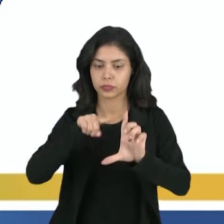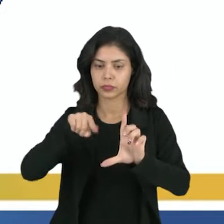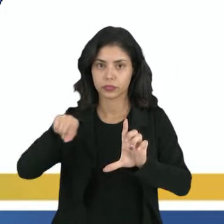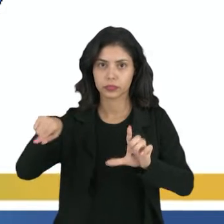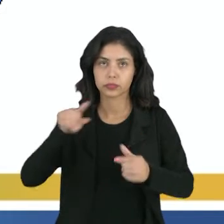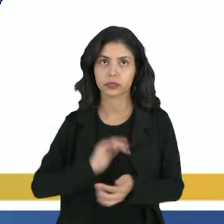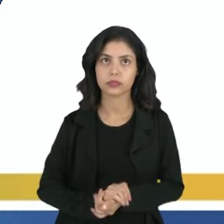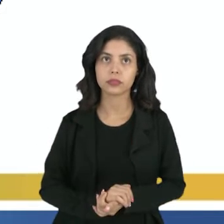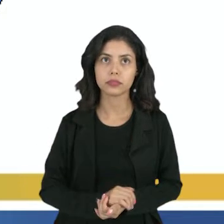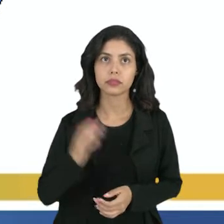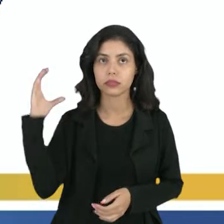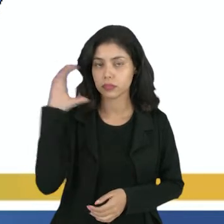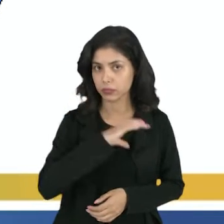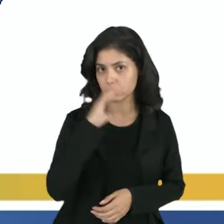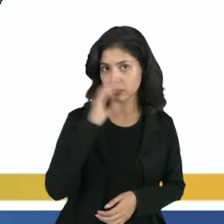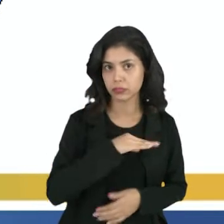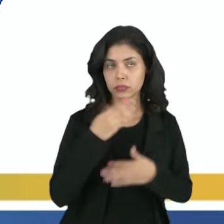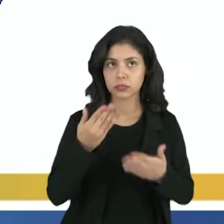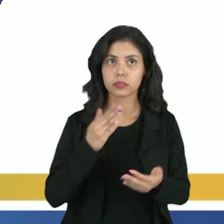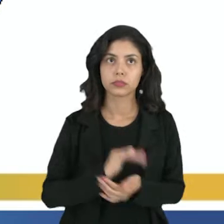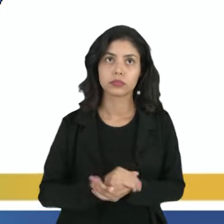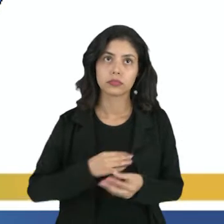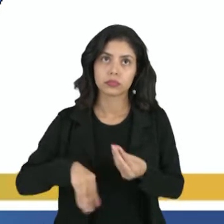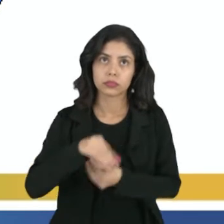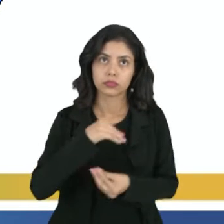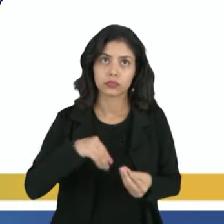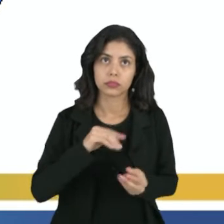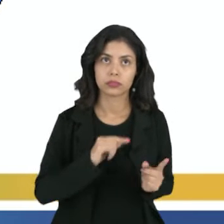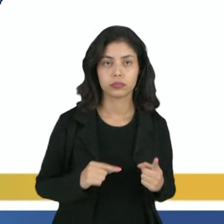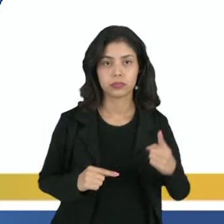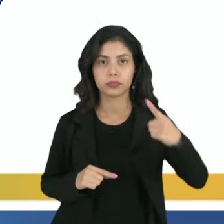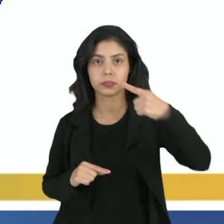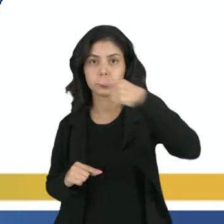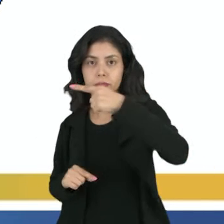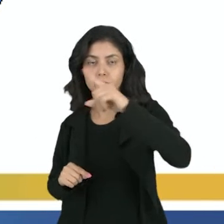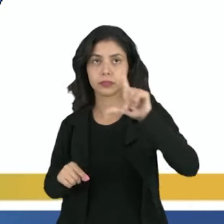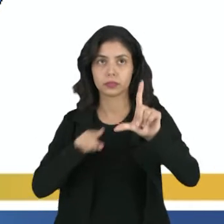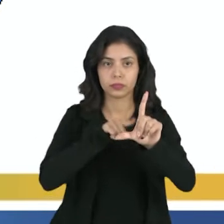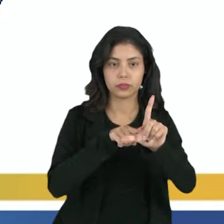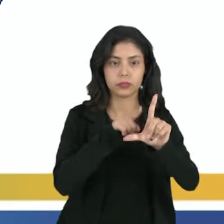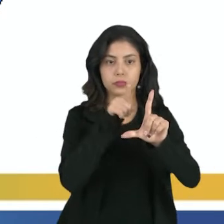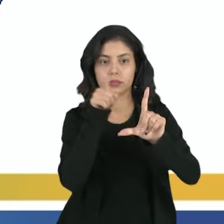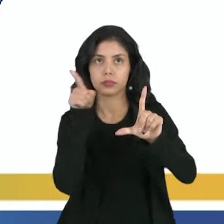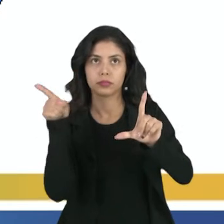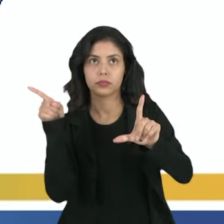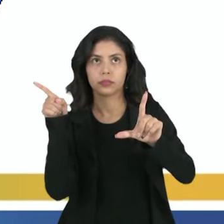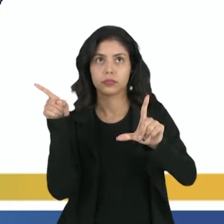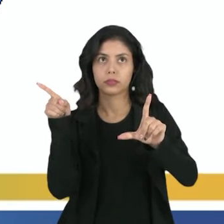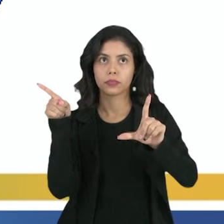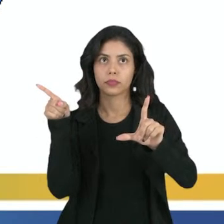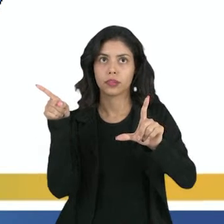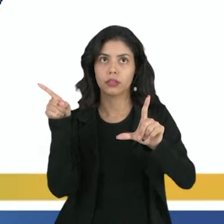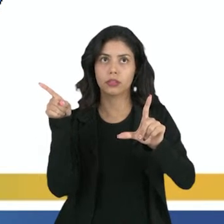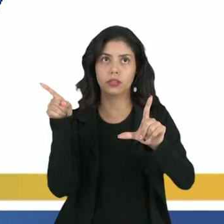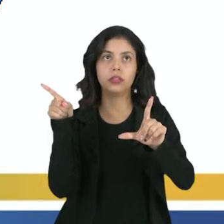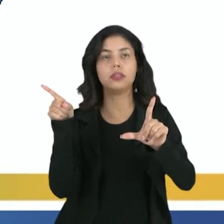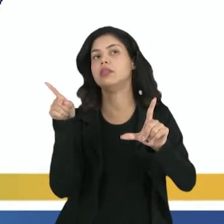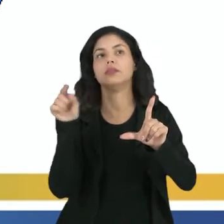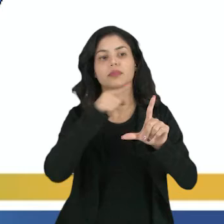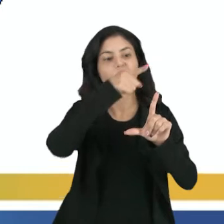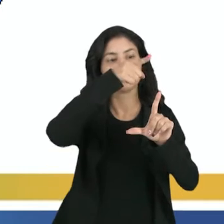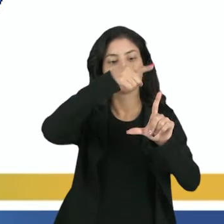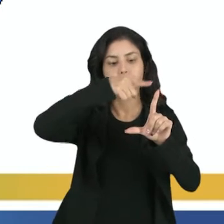graficamente velocidade da reação inversa, ela vai se encontrar com